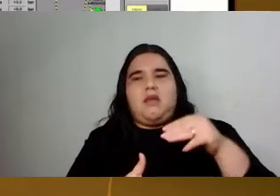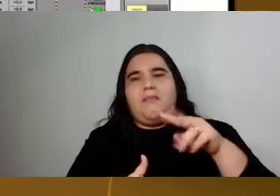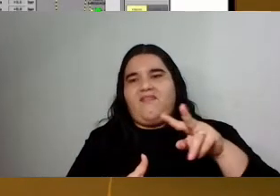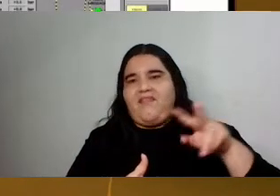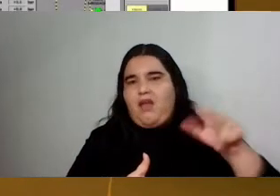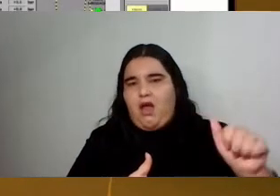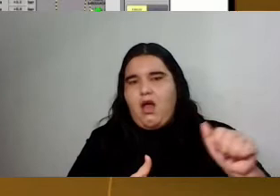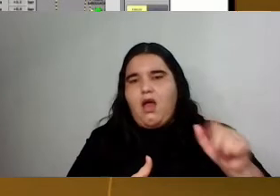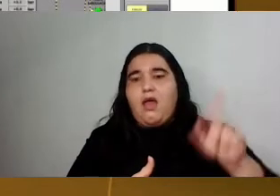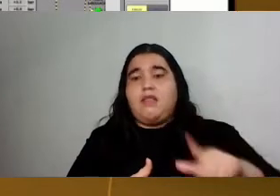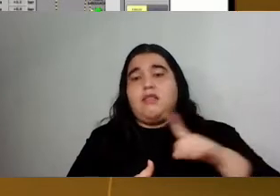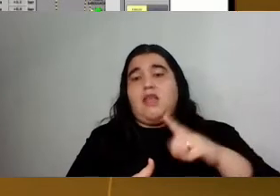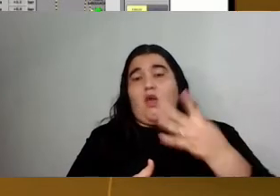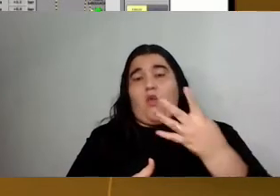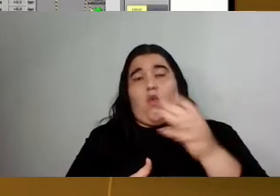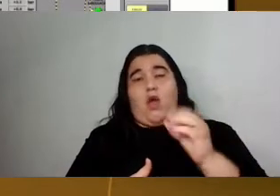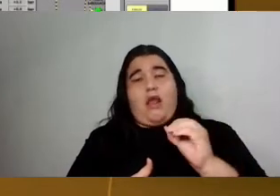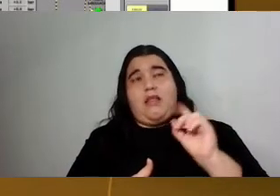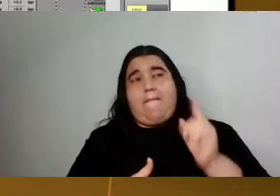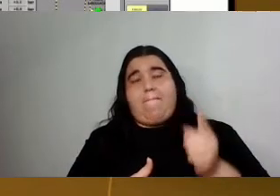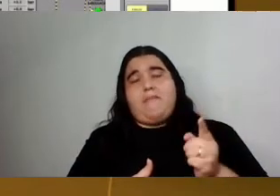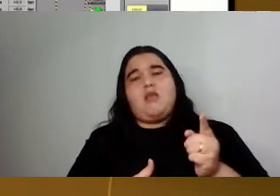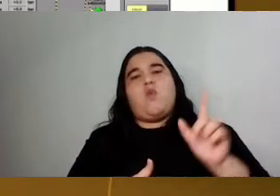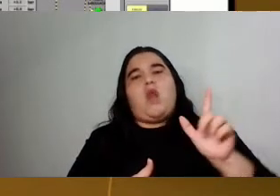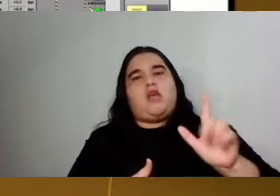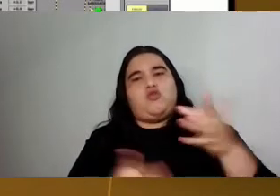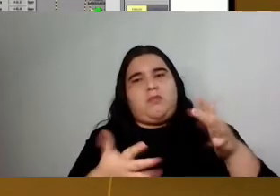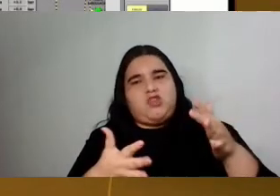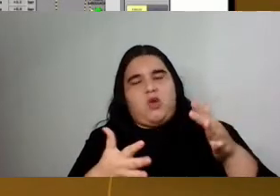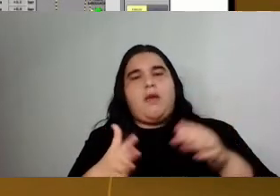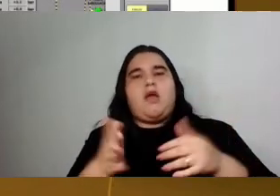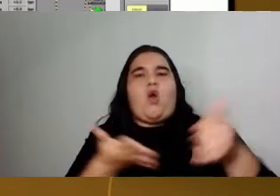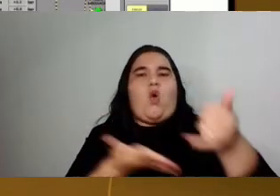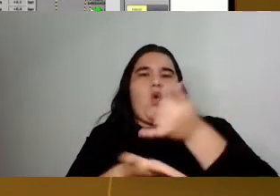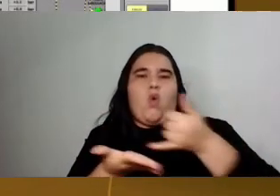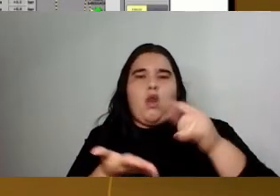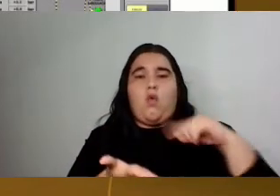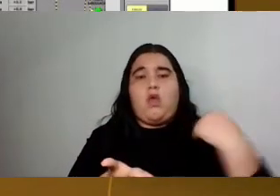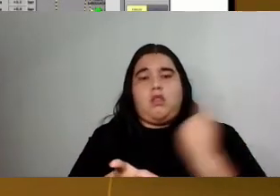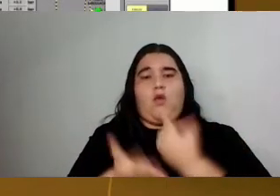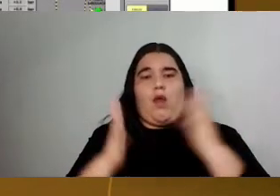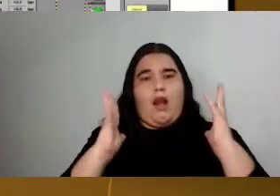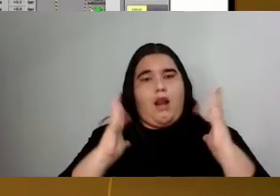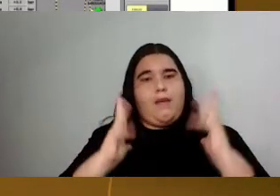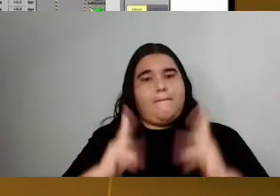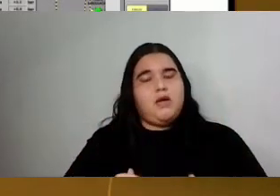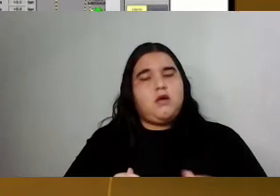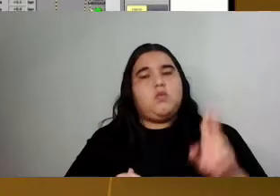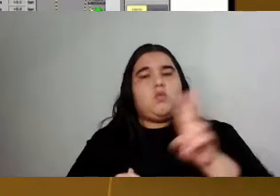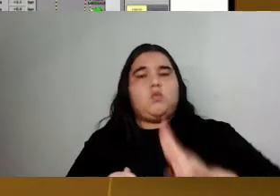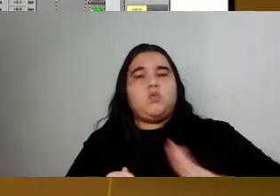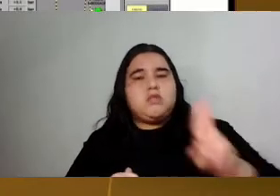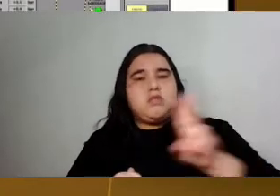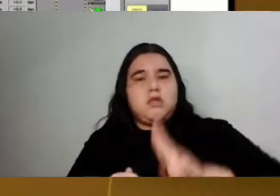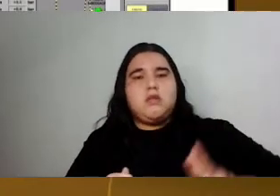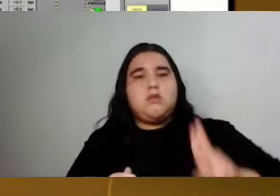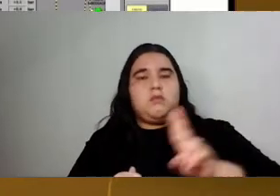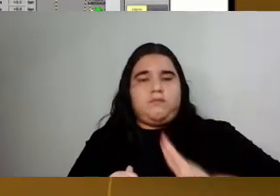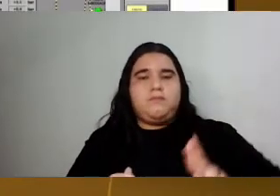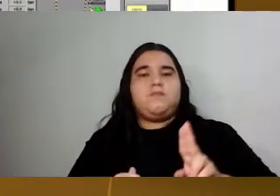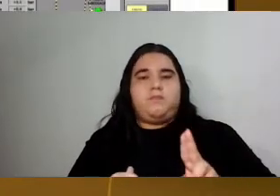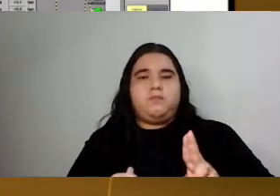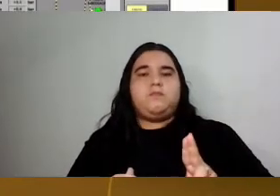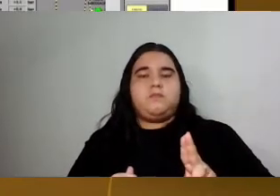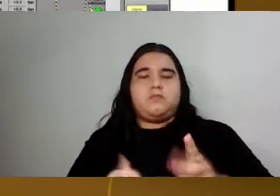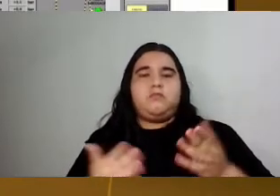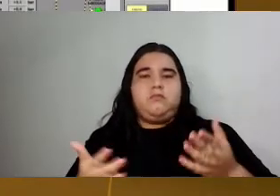mil litros de óleo, e nós fizemos esse tratamento, né, usando essa máquina, e essa máquina, se você